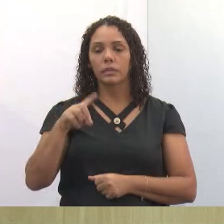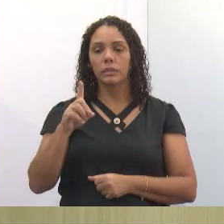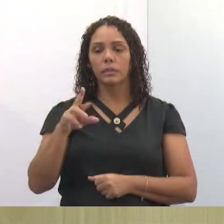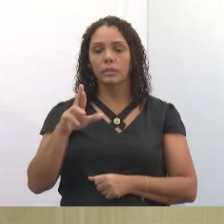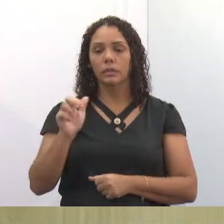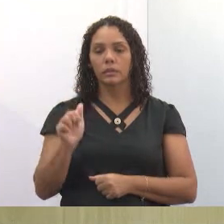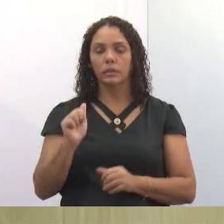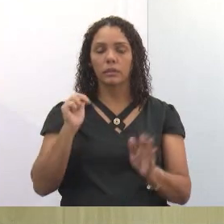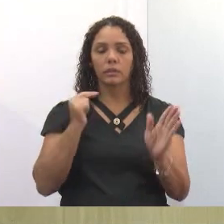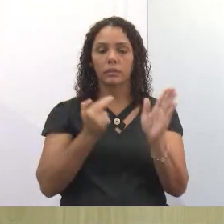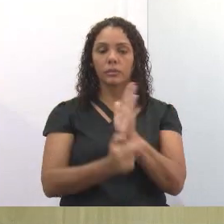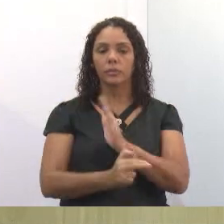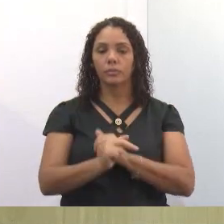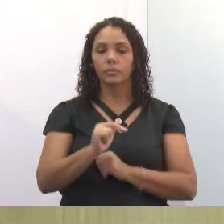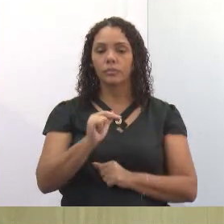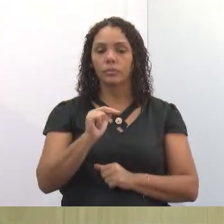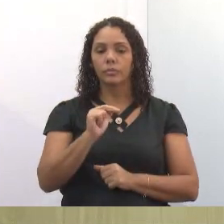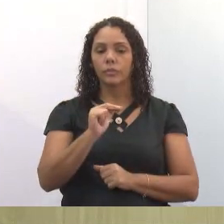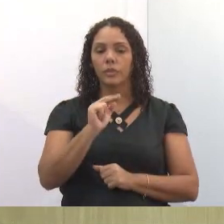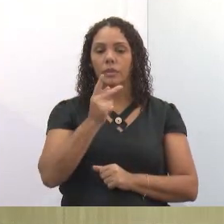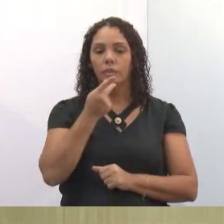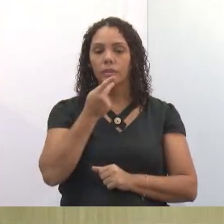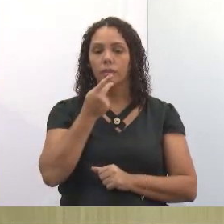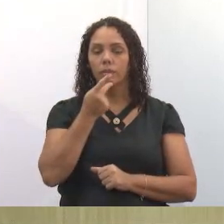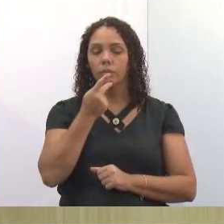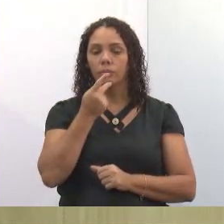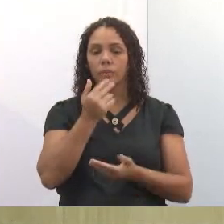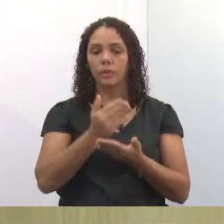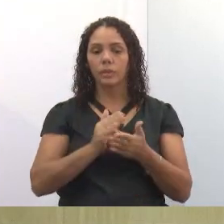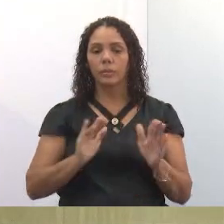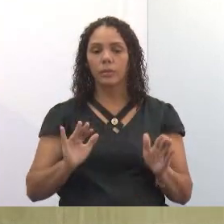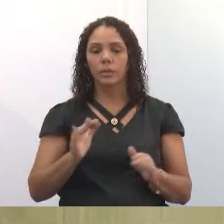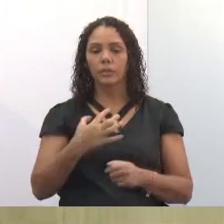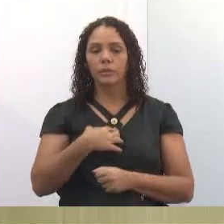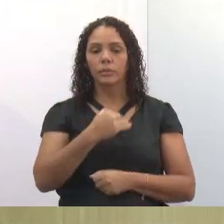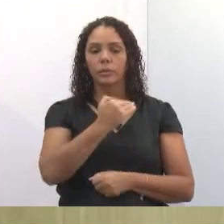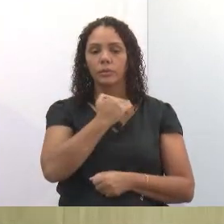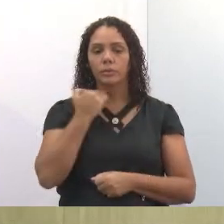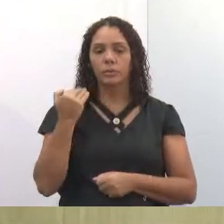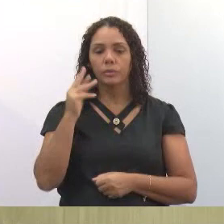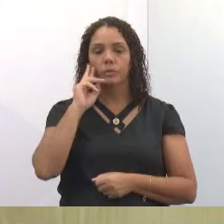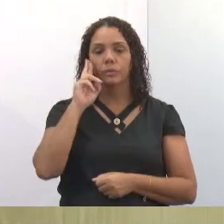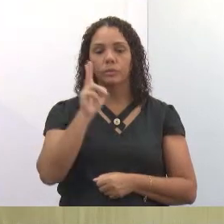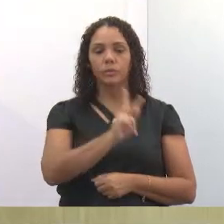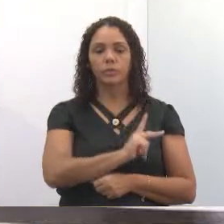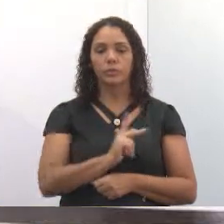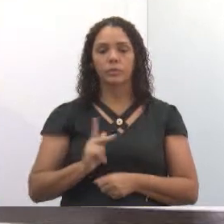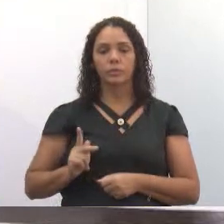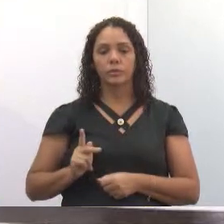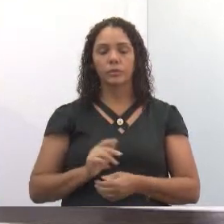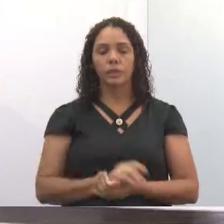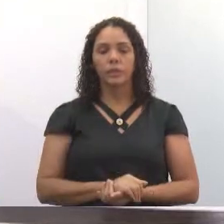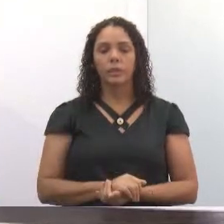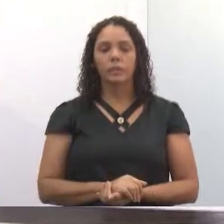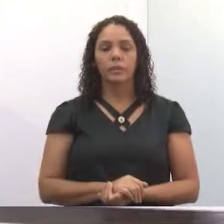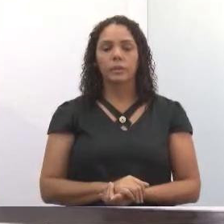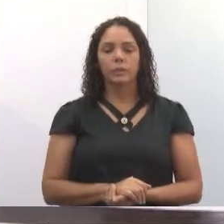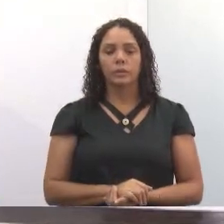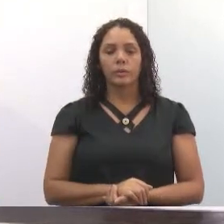Santos. Voto formulado pelo vereador Hernani Barreto. Não temos mais voto de pesar, senhor presidente.